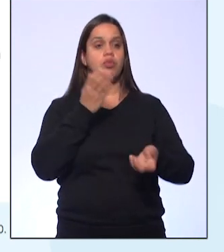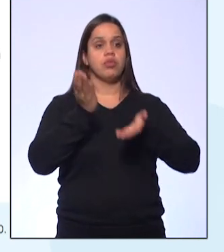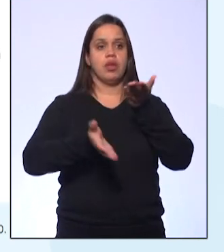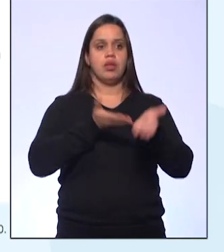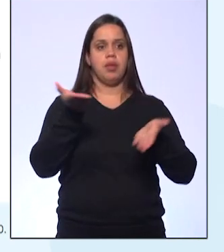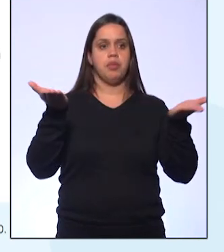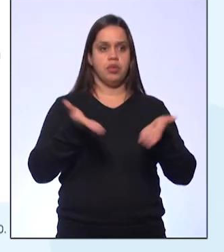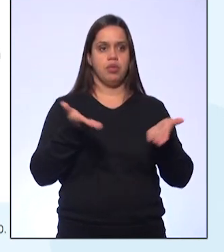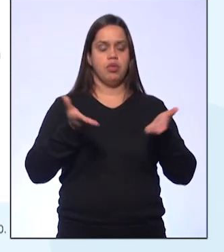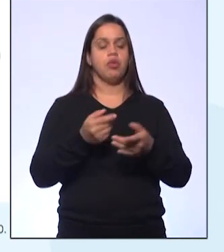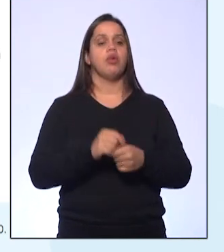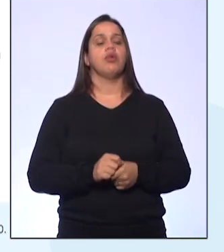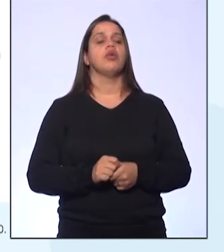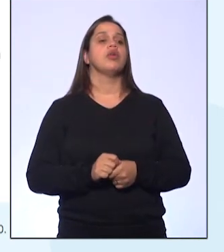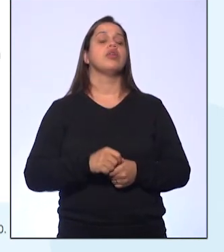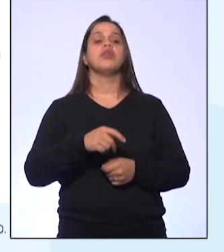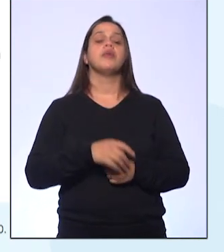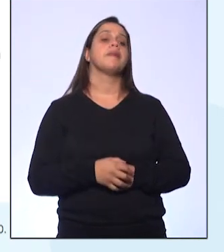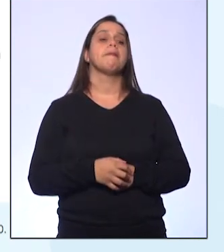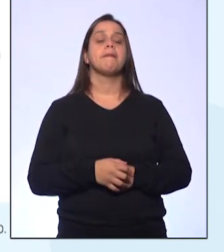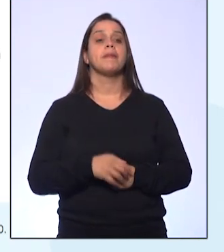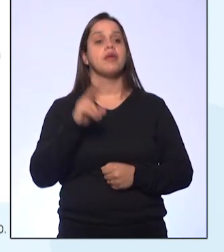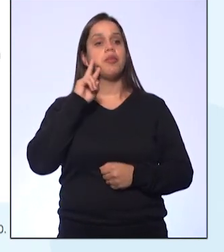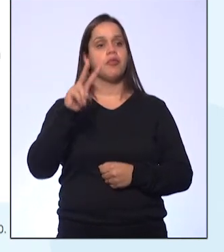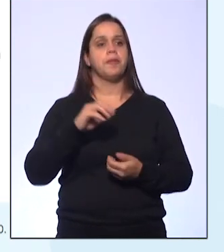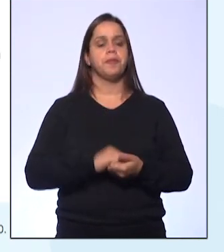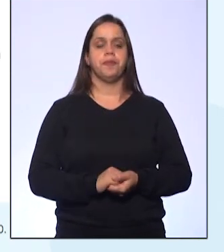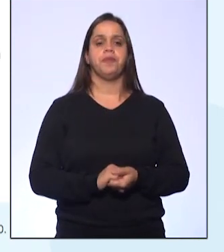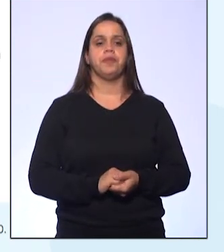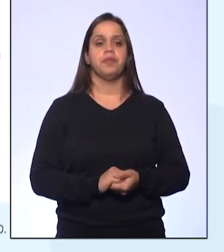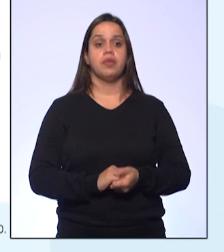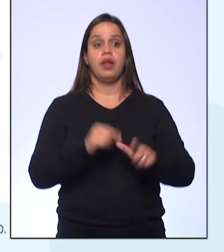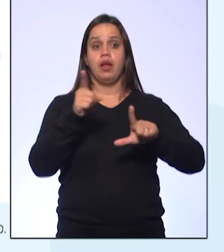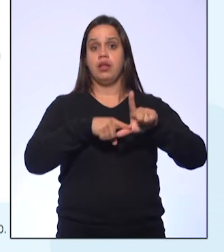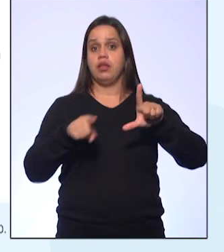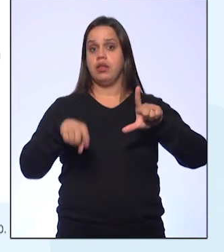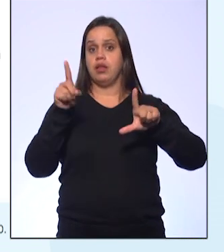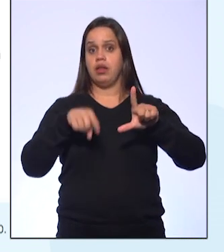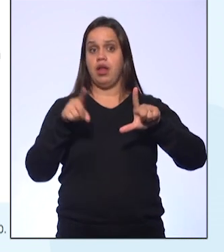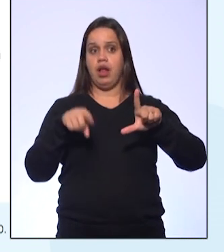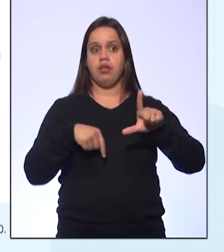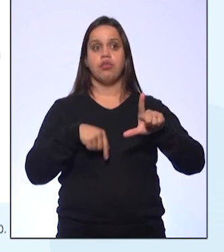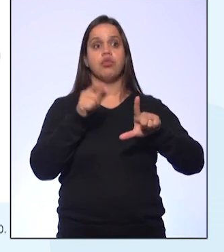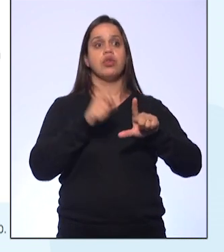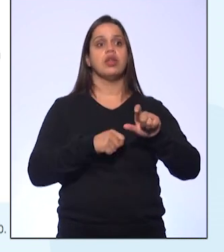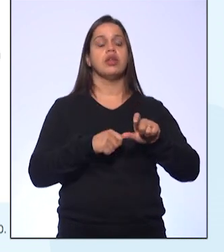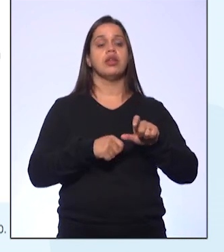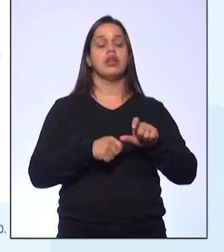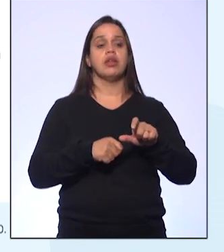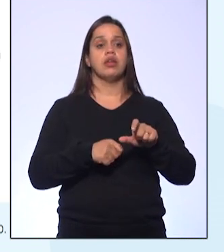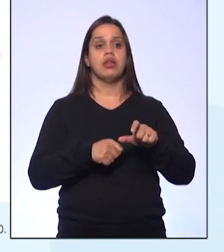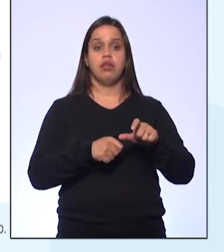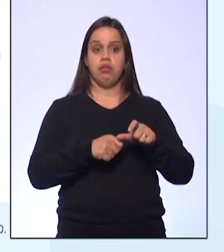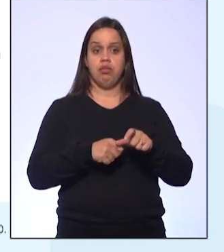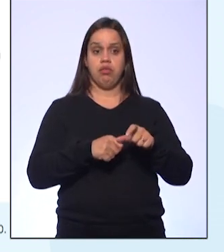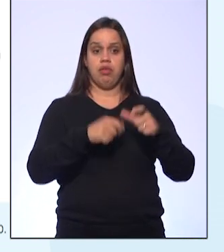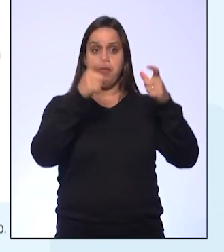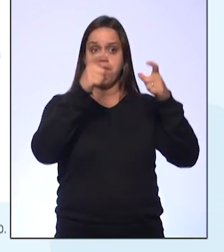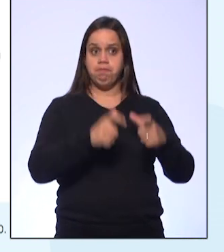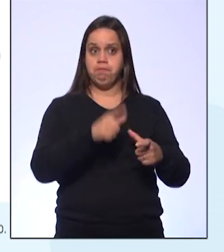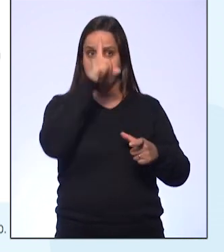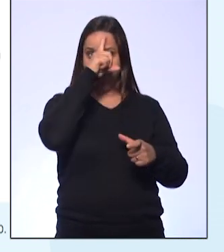situação quando nós falamos em tratamento. Então, vamos lá. Esse gráfico, ele traz, né, leitos hospitalares